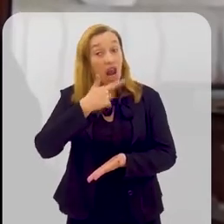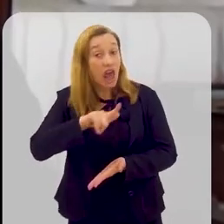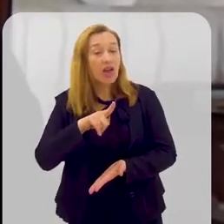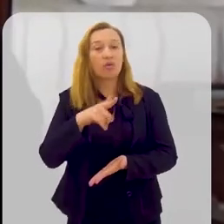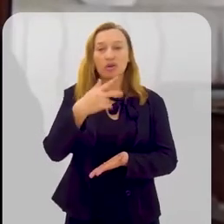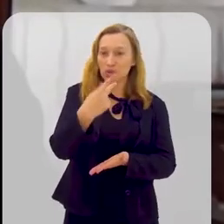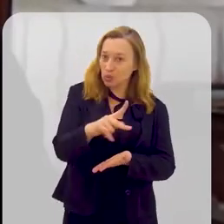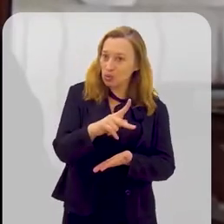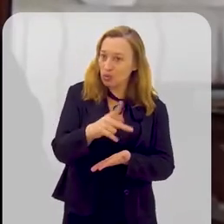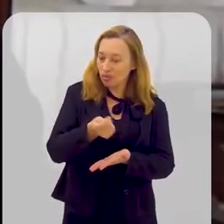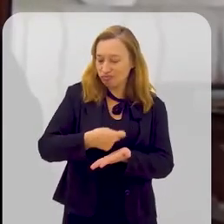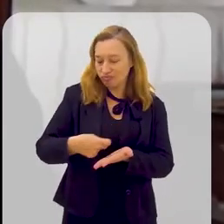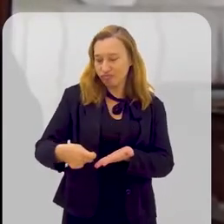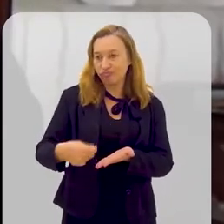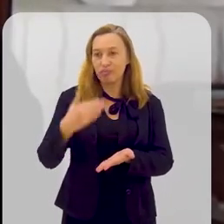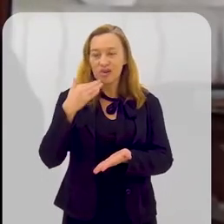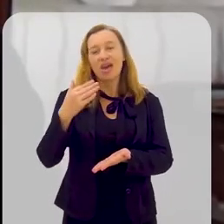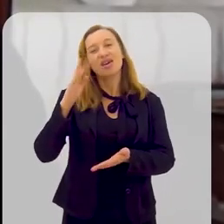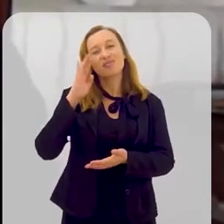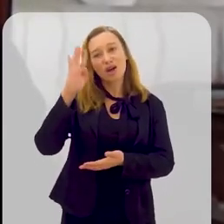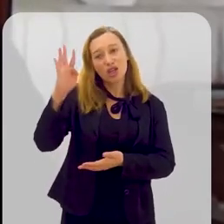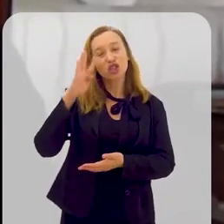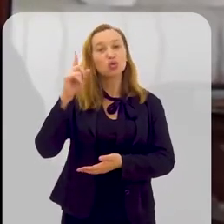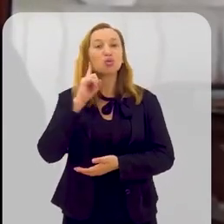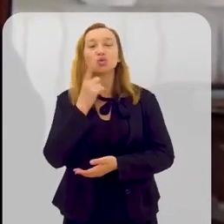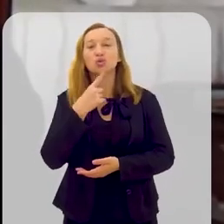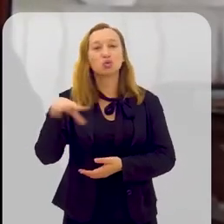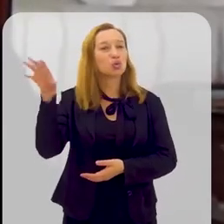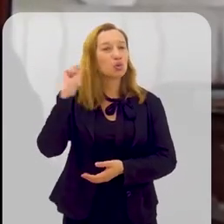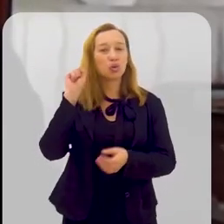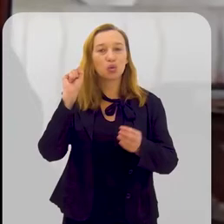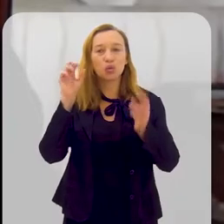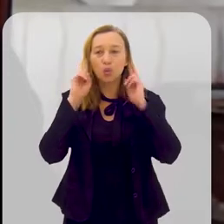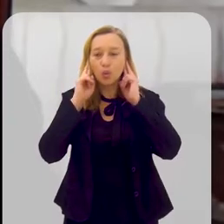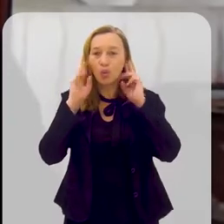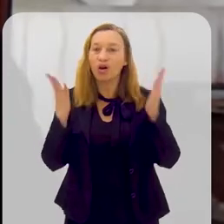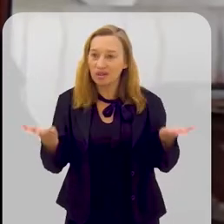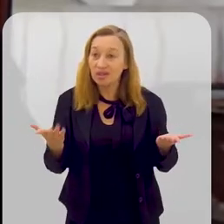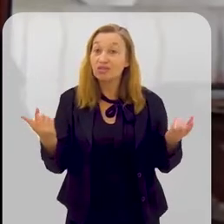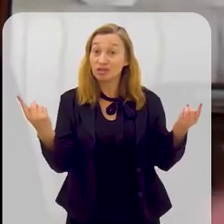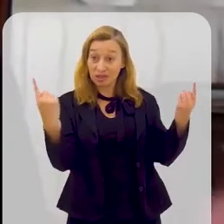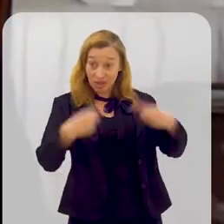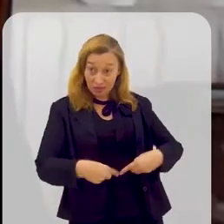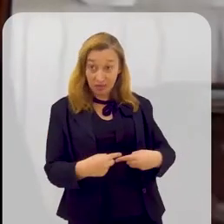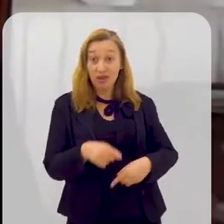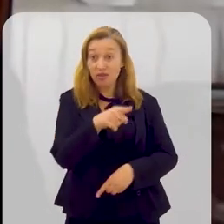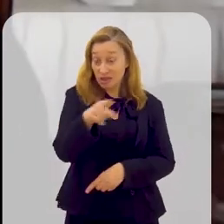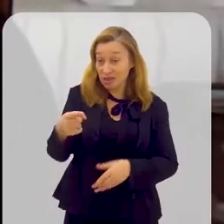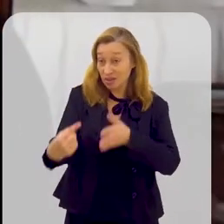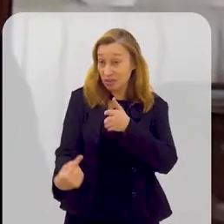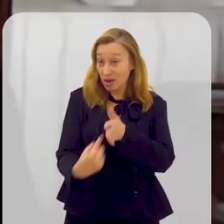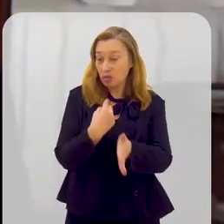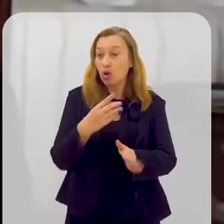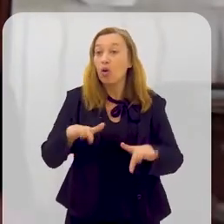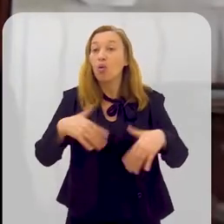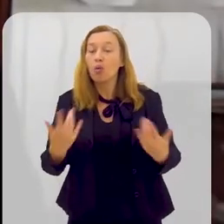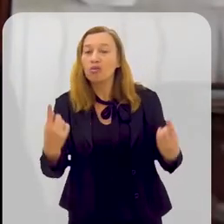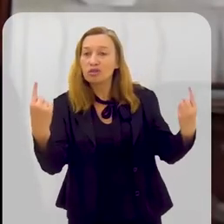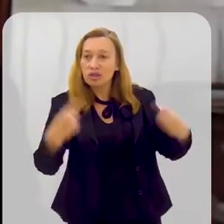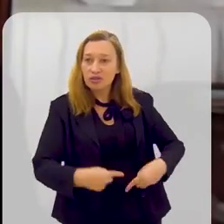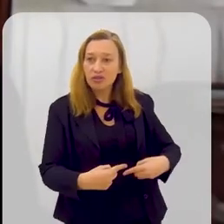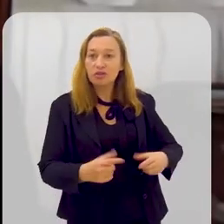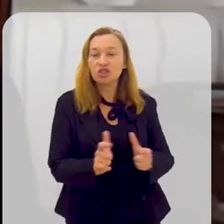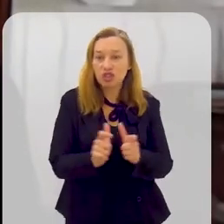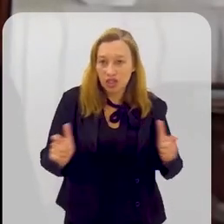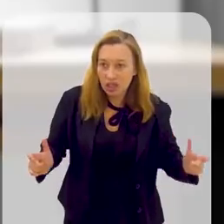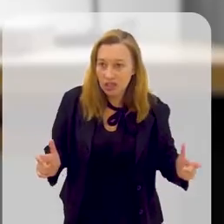sua aprendizagem da língua portuguesa imagina um surdo que não ouve então um dos Desafios que você me perguntou